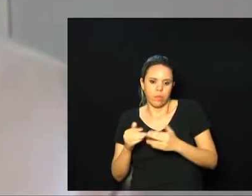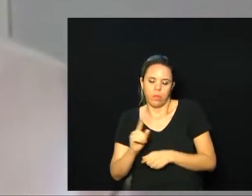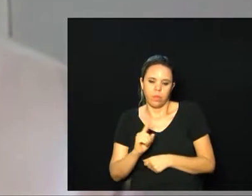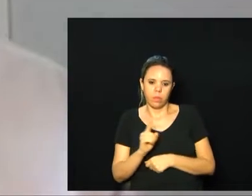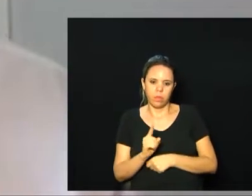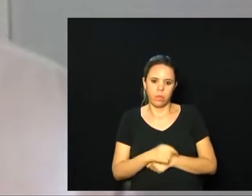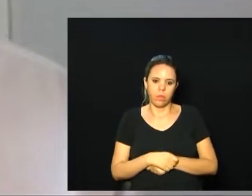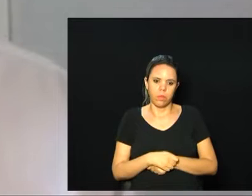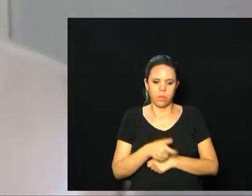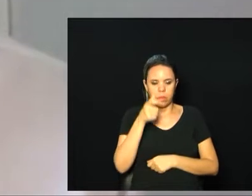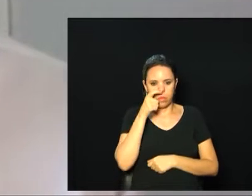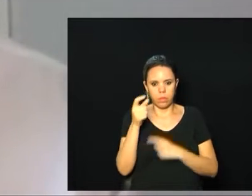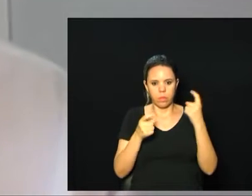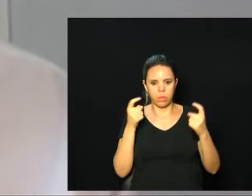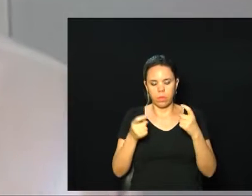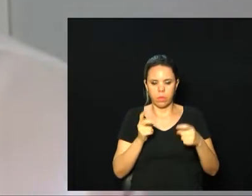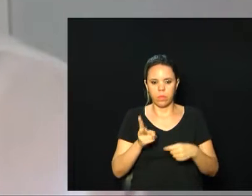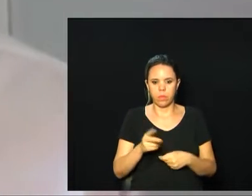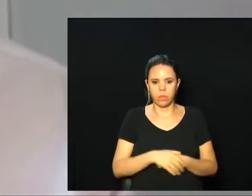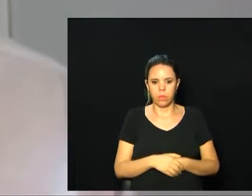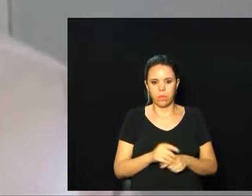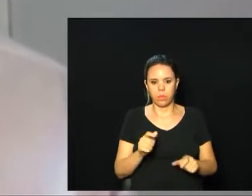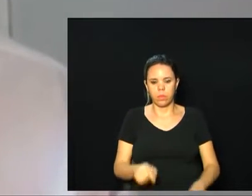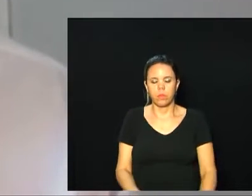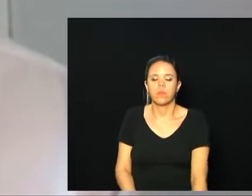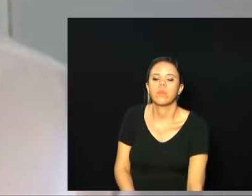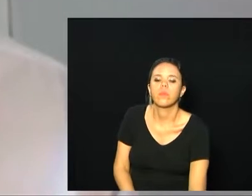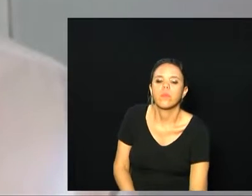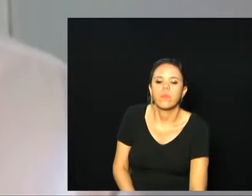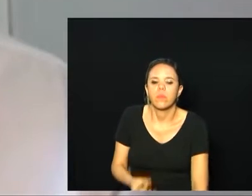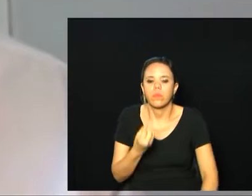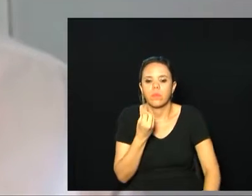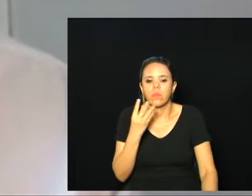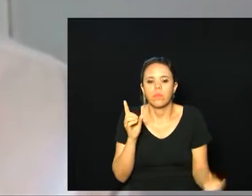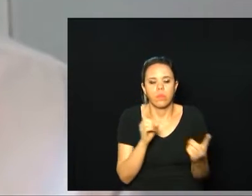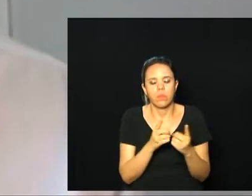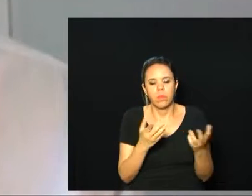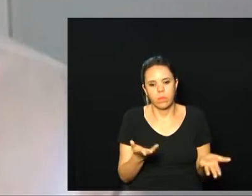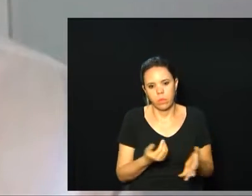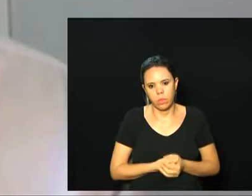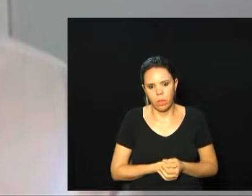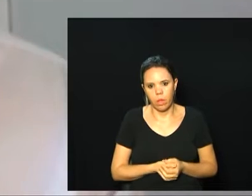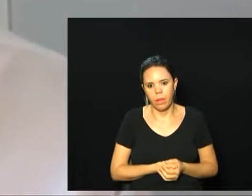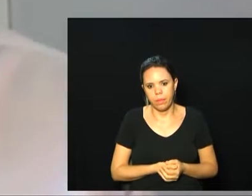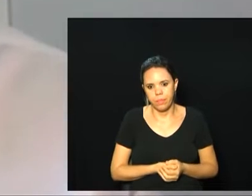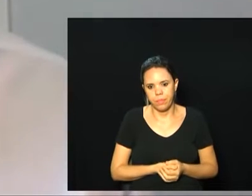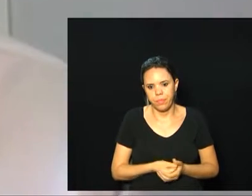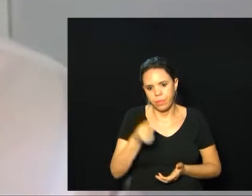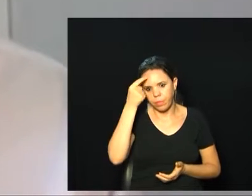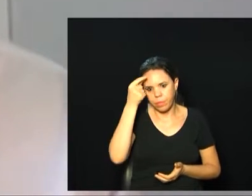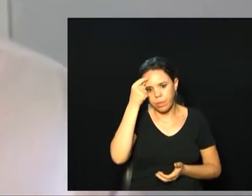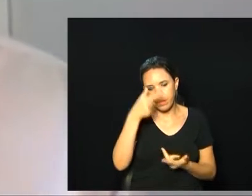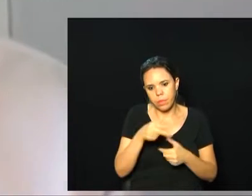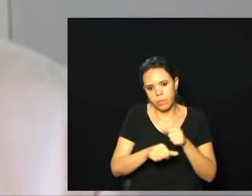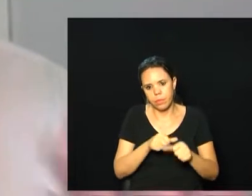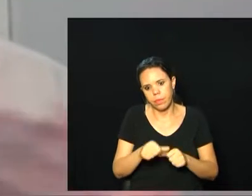mas assim, você via uma preocupação permanente do ambiente em dar esse bom atendimento. Então, assim, é se conscientizar que as coisas